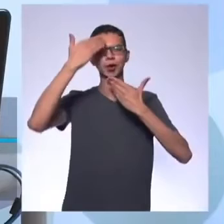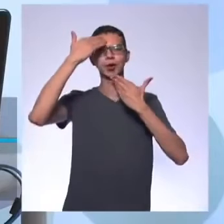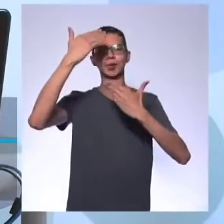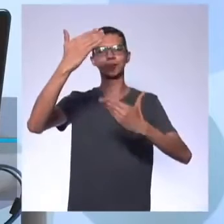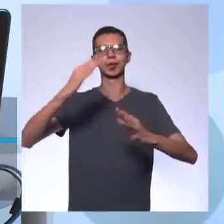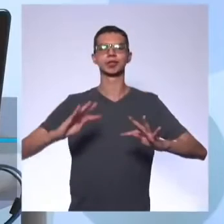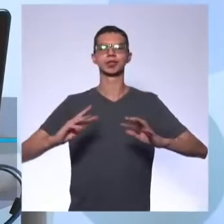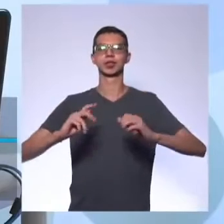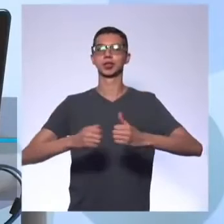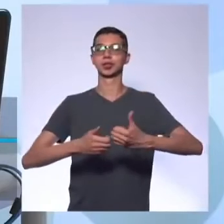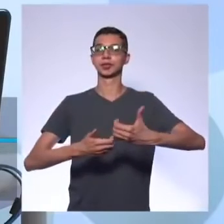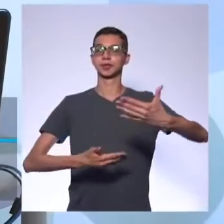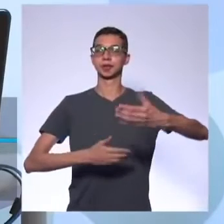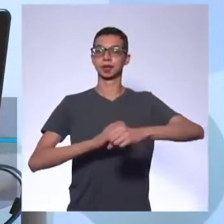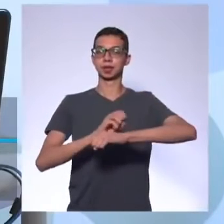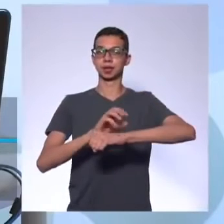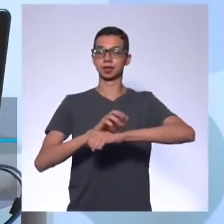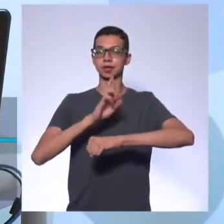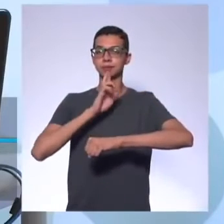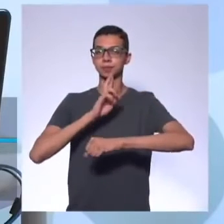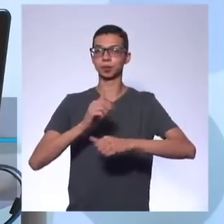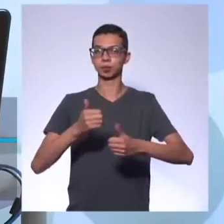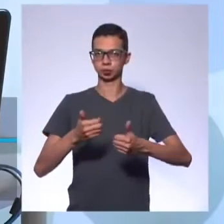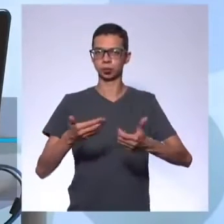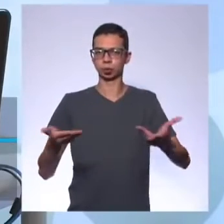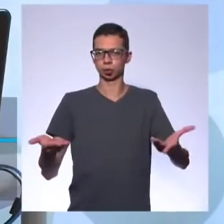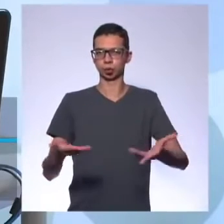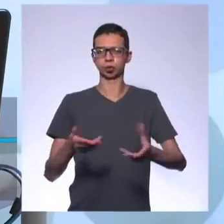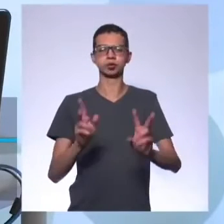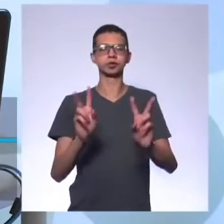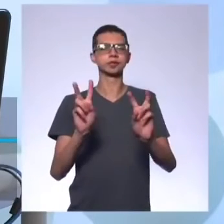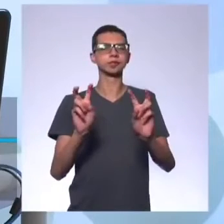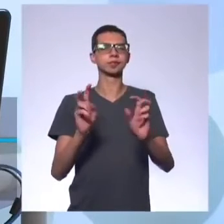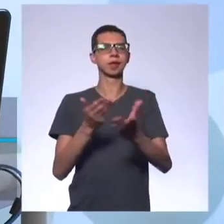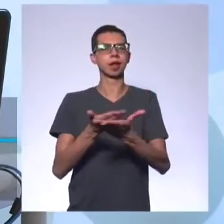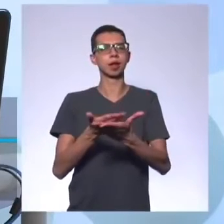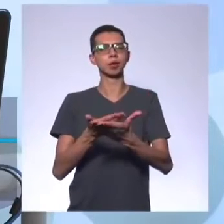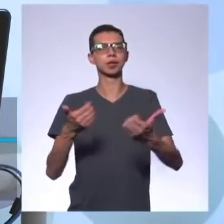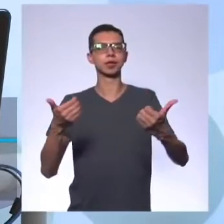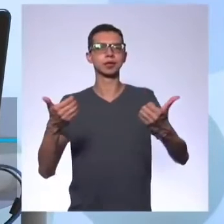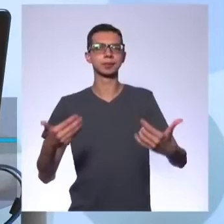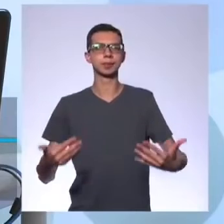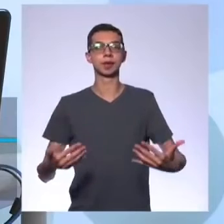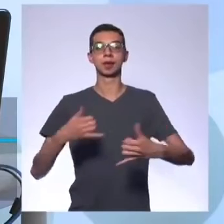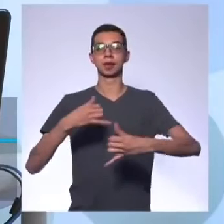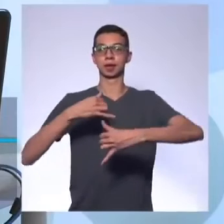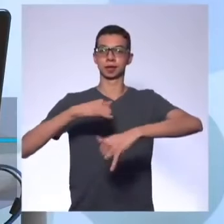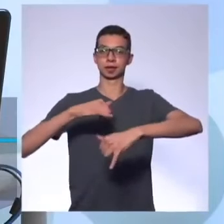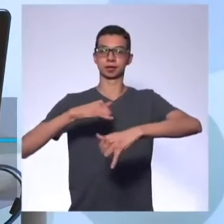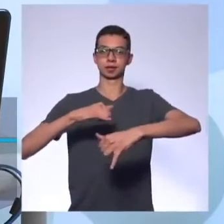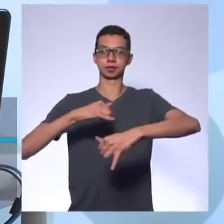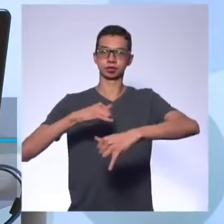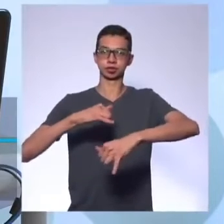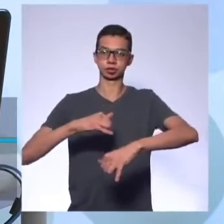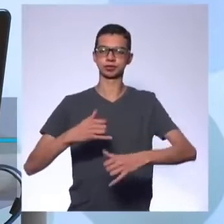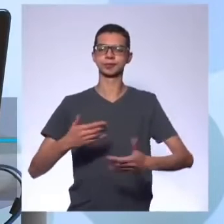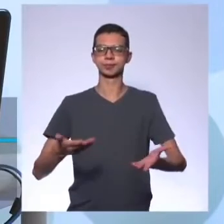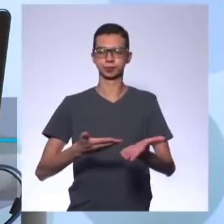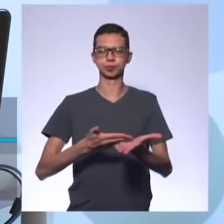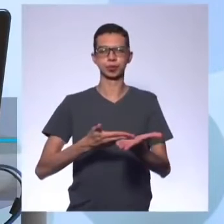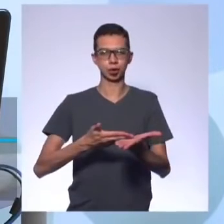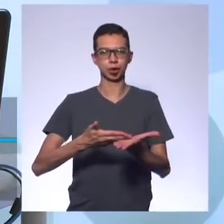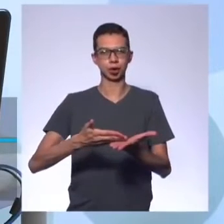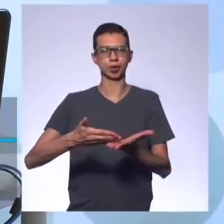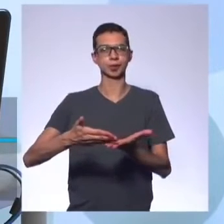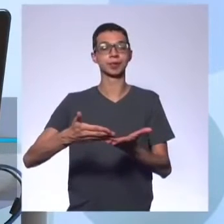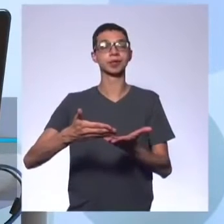pelas contribuições. E como hoje, né, o tema da nossa aula, ele vai falar um pouquinho sobre energia, nós vamos já dar início com